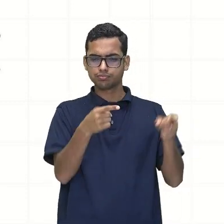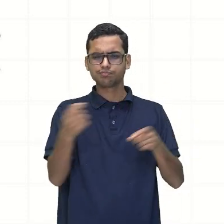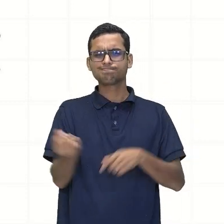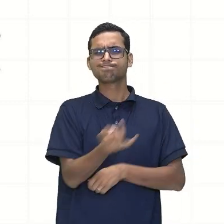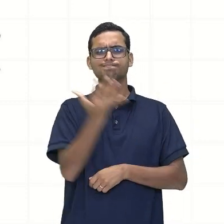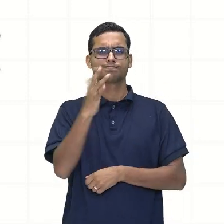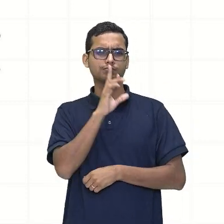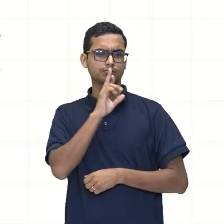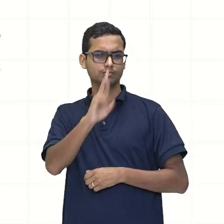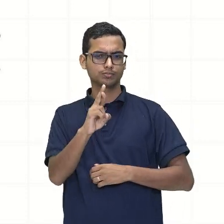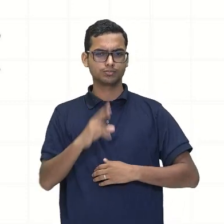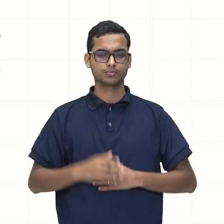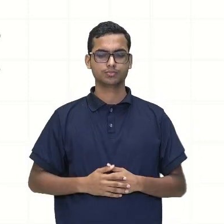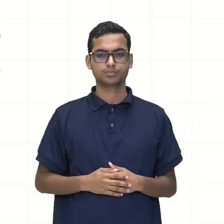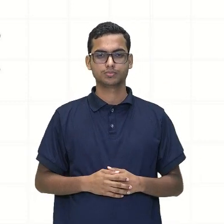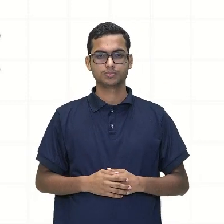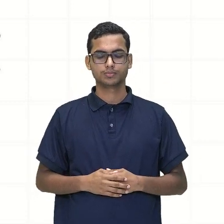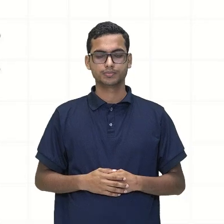dar.